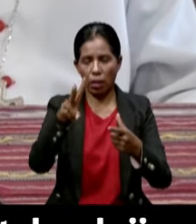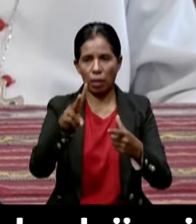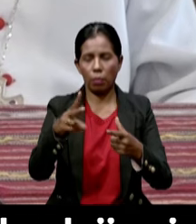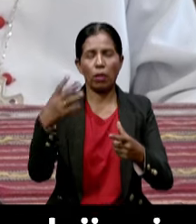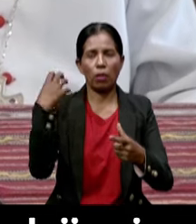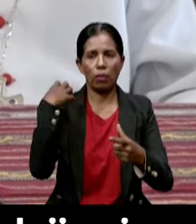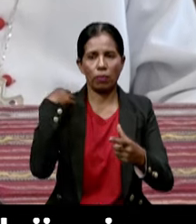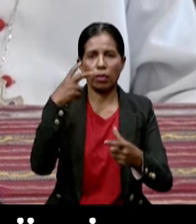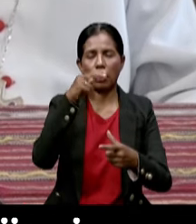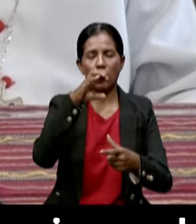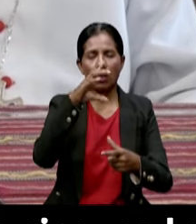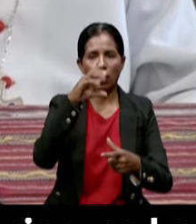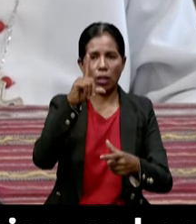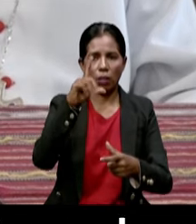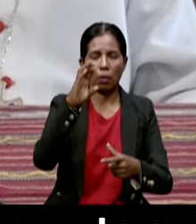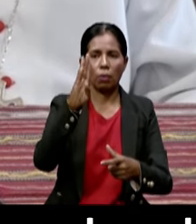Lobato.